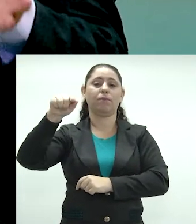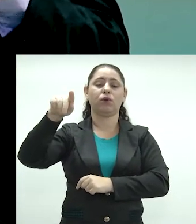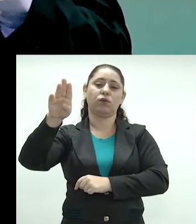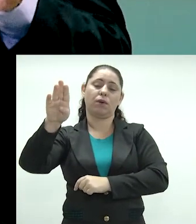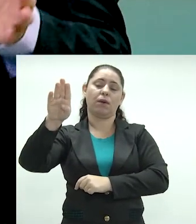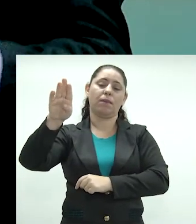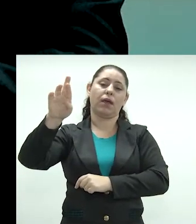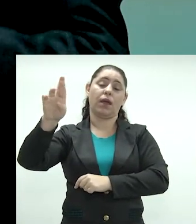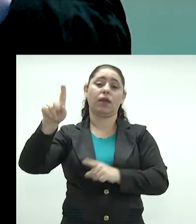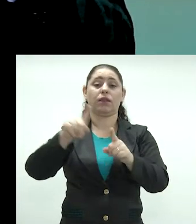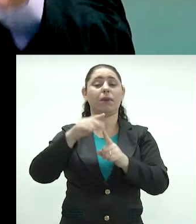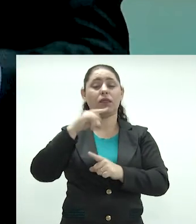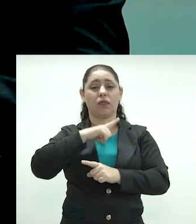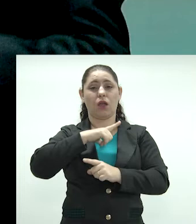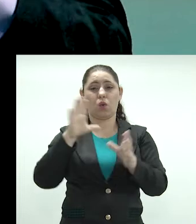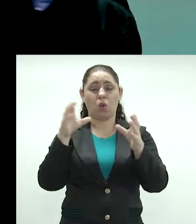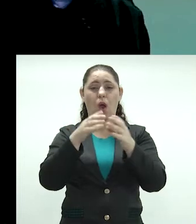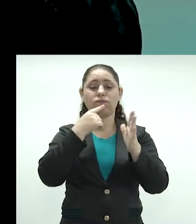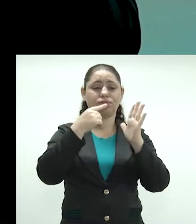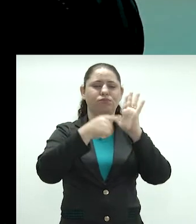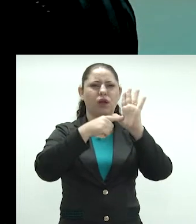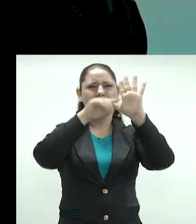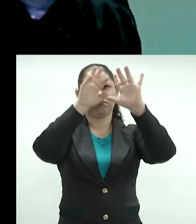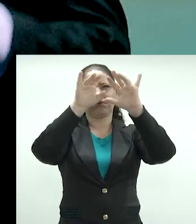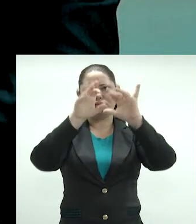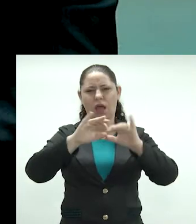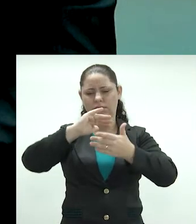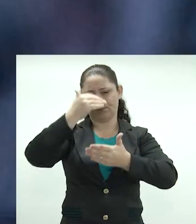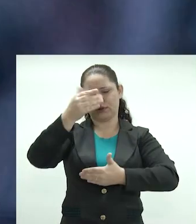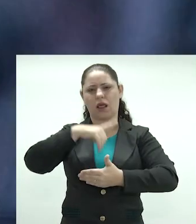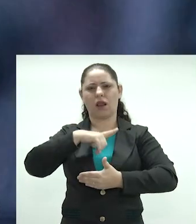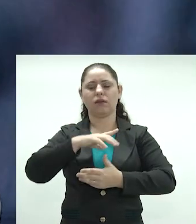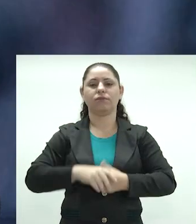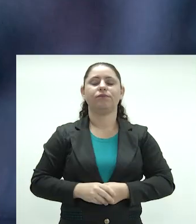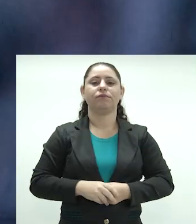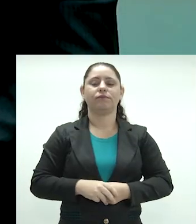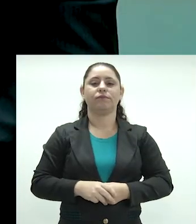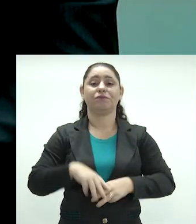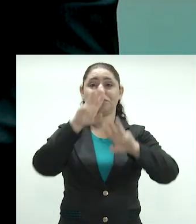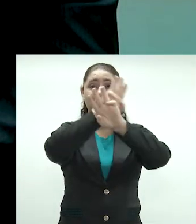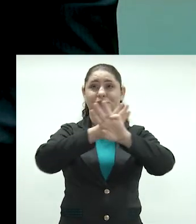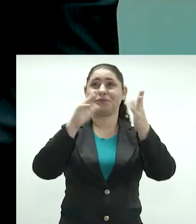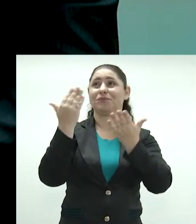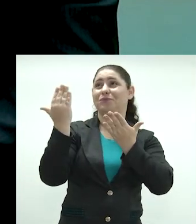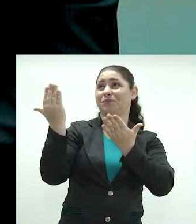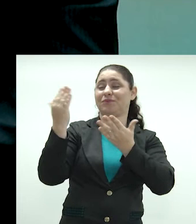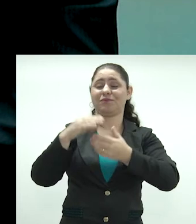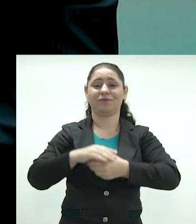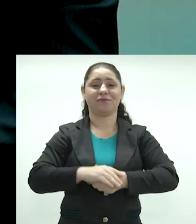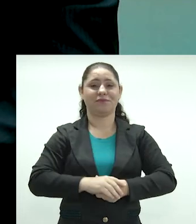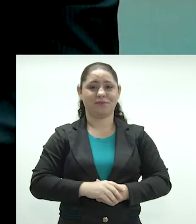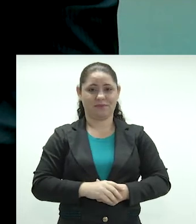www.mpms.mp.br. Lá tem ouvidoria, tem denuncie, tem diversas formas. É bem interativo o nosso site. Repete para a gente colocar aqui no vídeo.